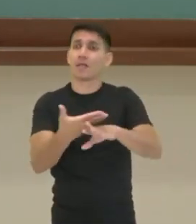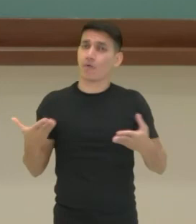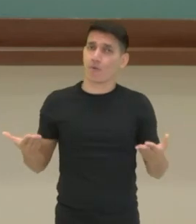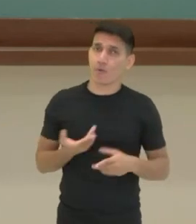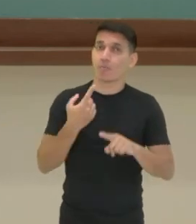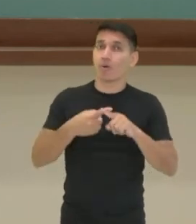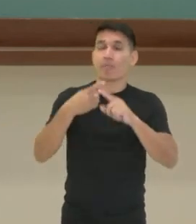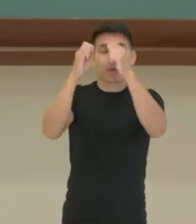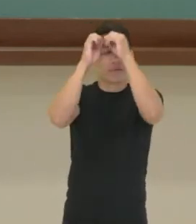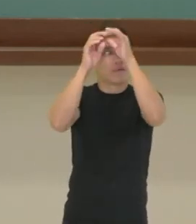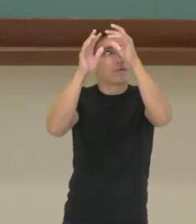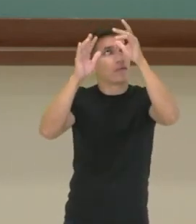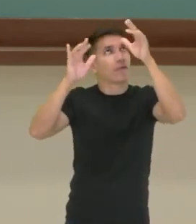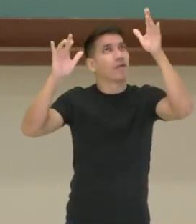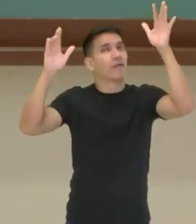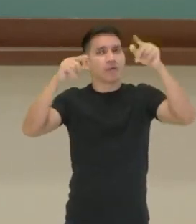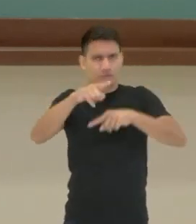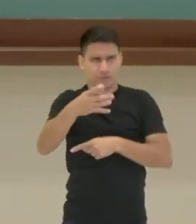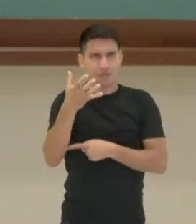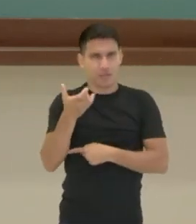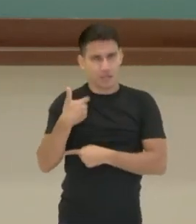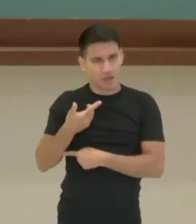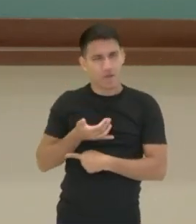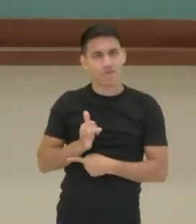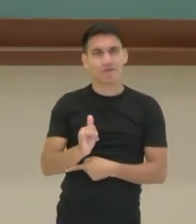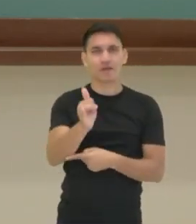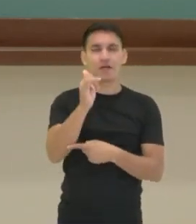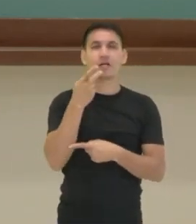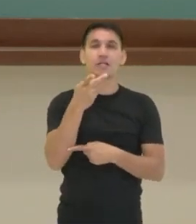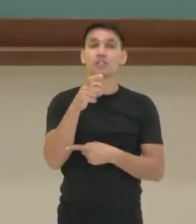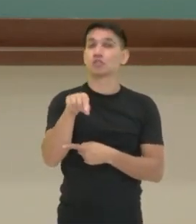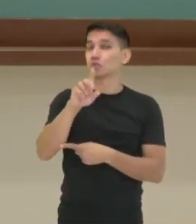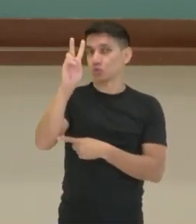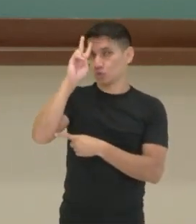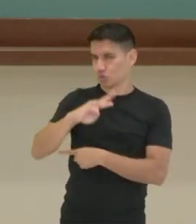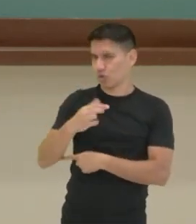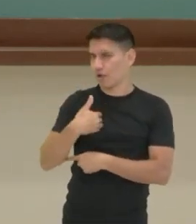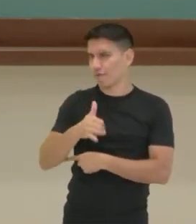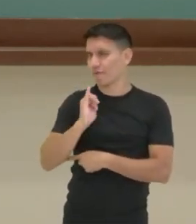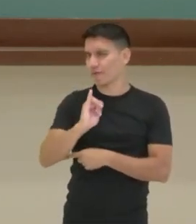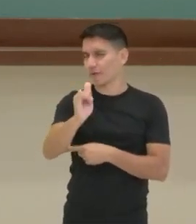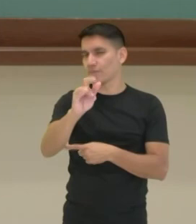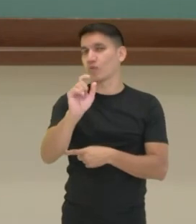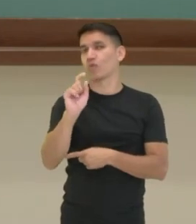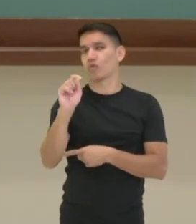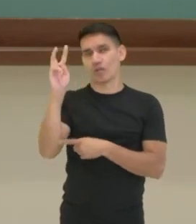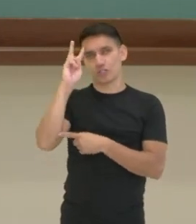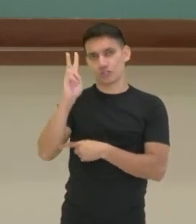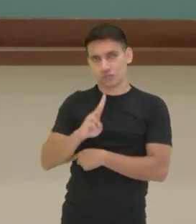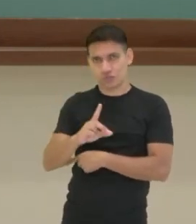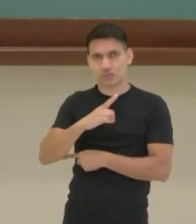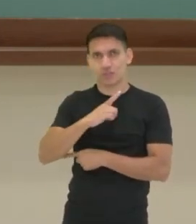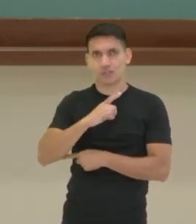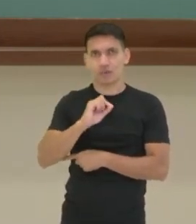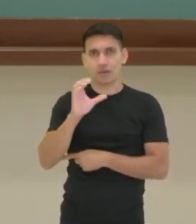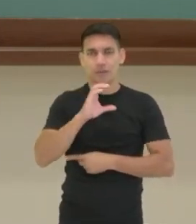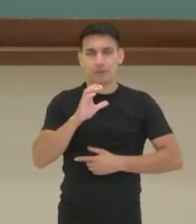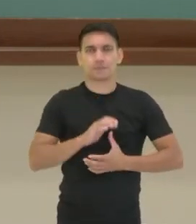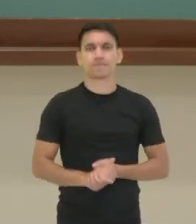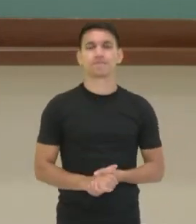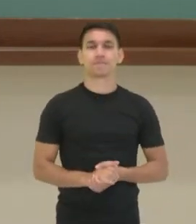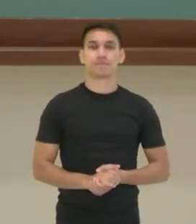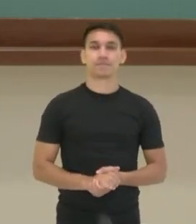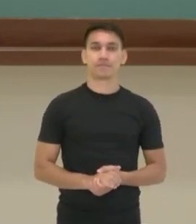nossa imaginação. Vocês querem ouvir uma história? Então, vou contar para vocês uma história oriental, e ela é